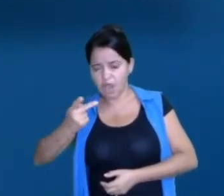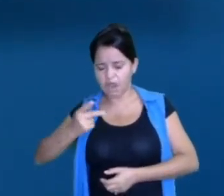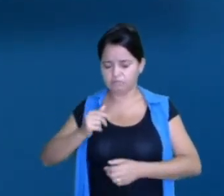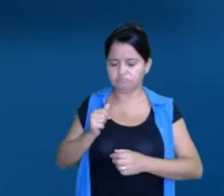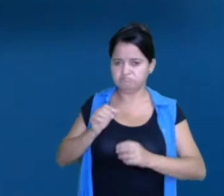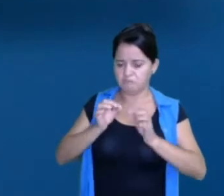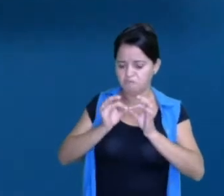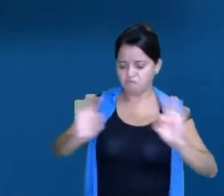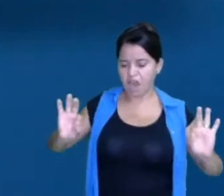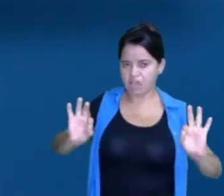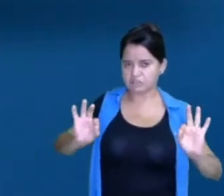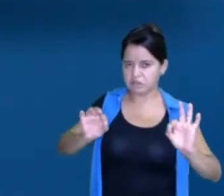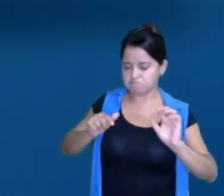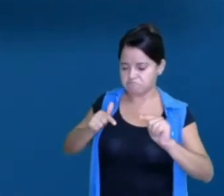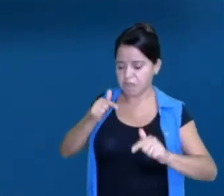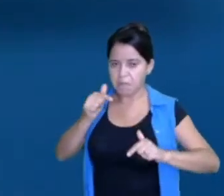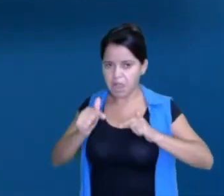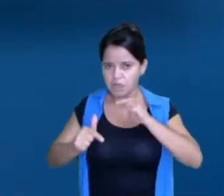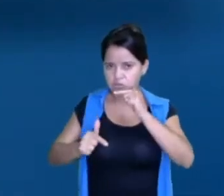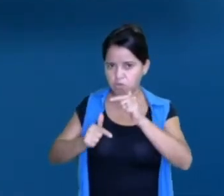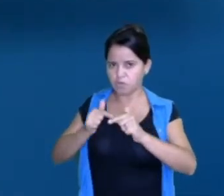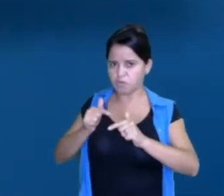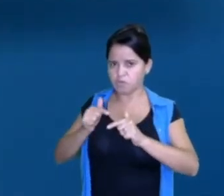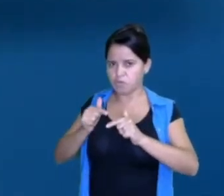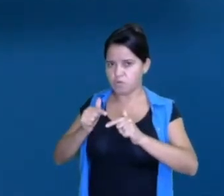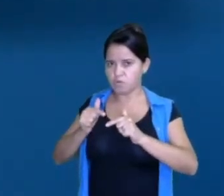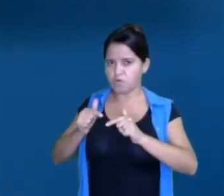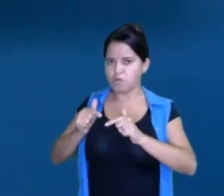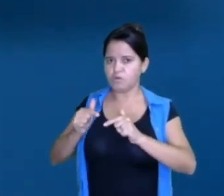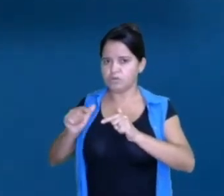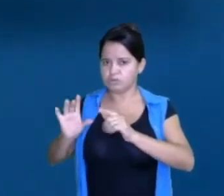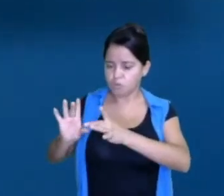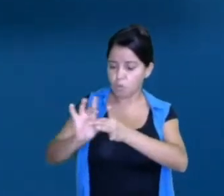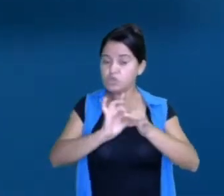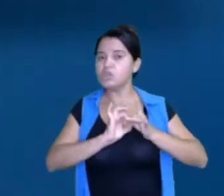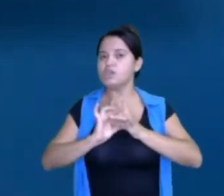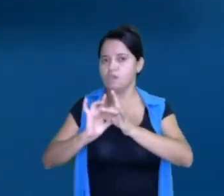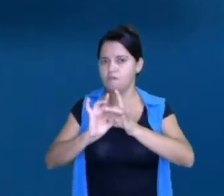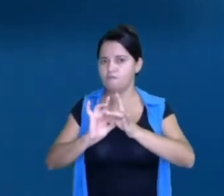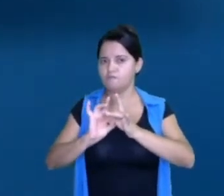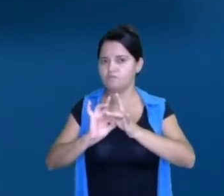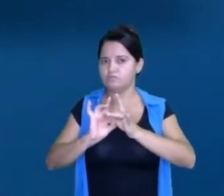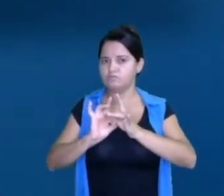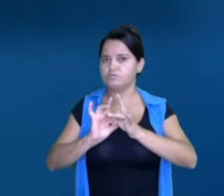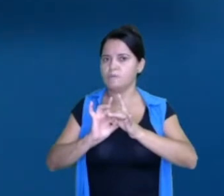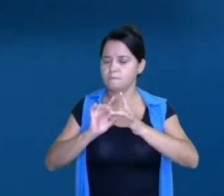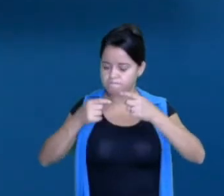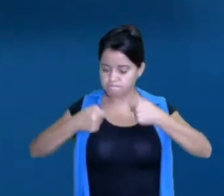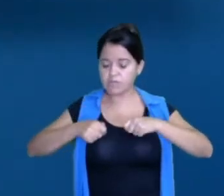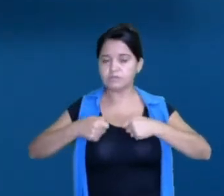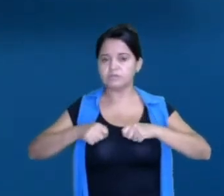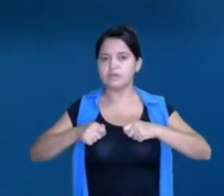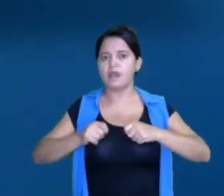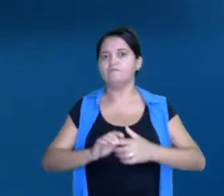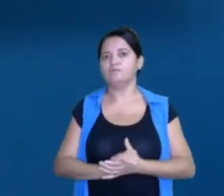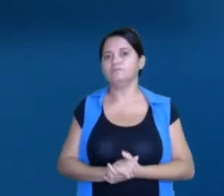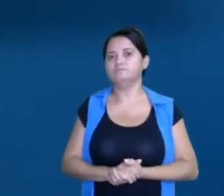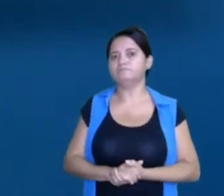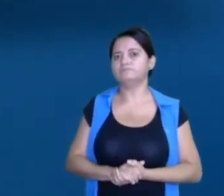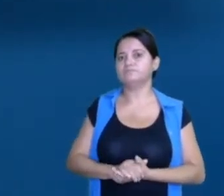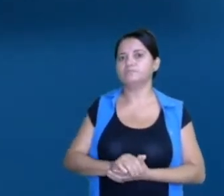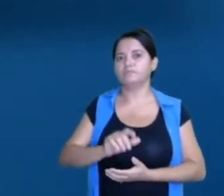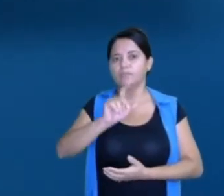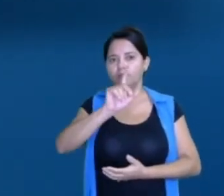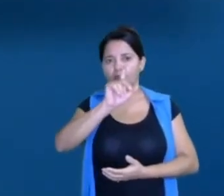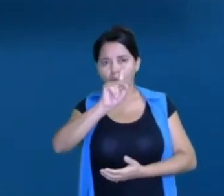mundo, univos, ou proletário, univos, tá? Trabalhador é proletário, tá, pessoal? Essa palavra proletário